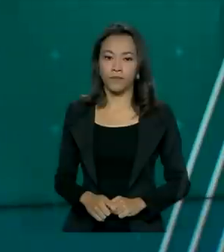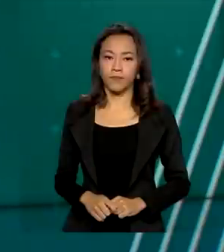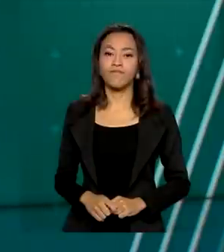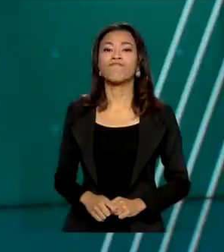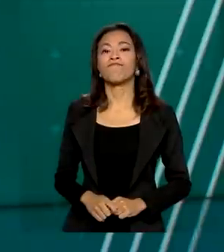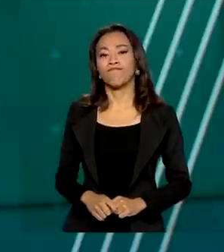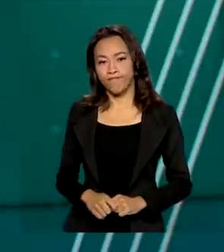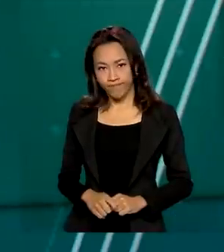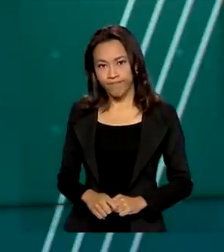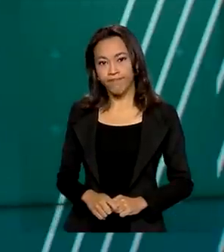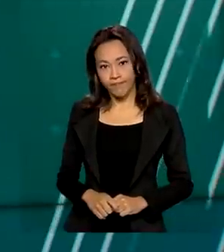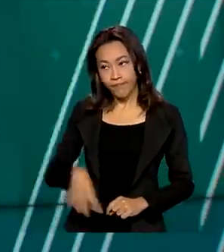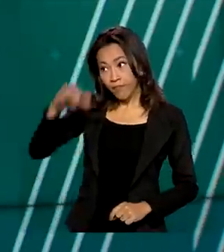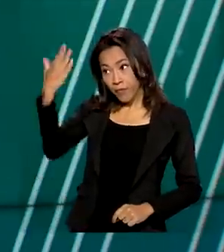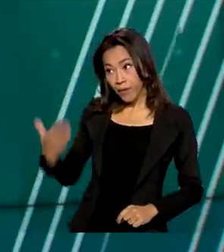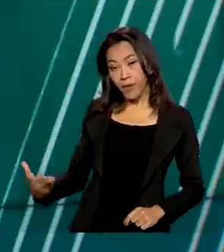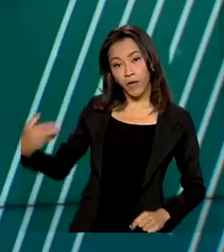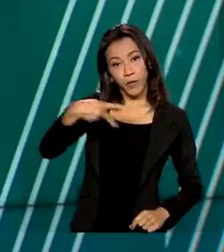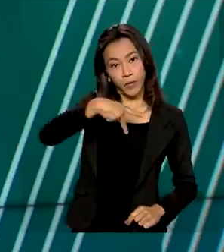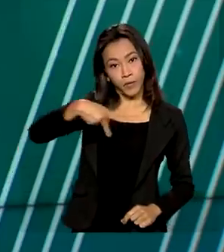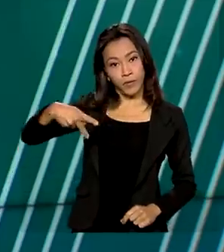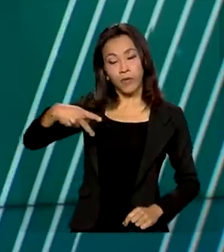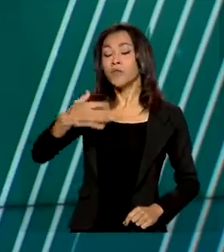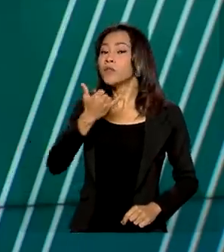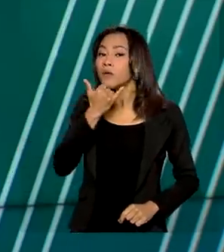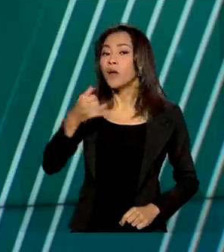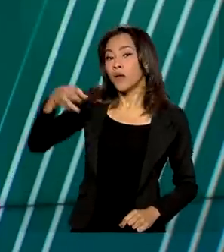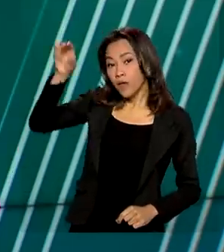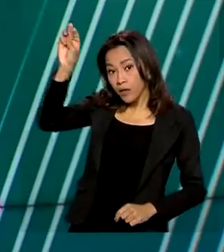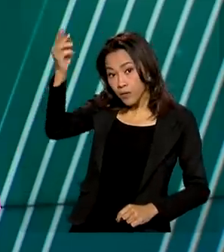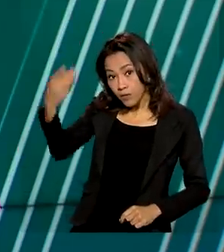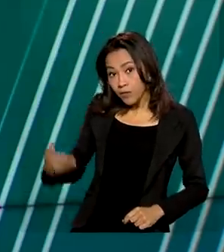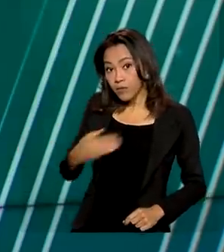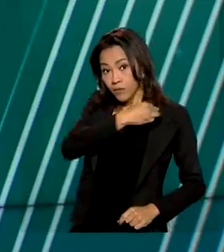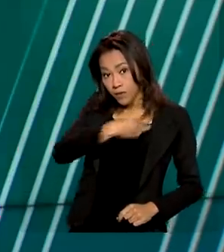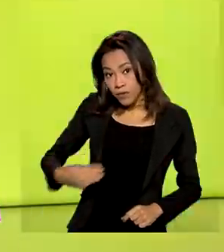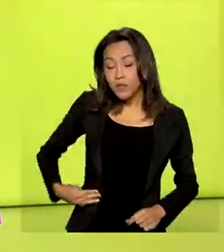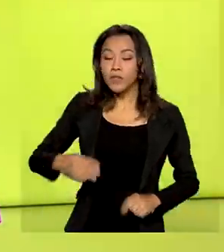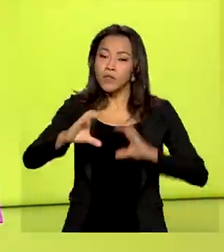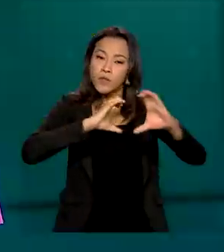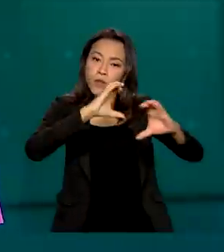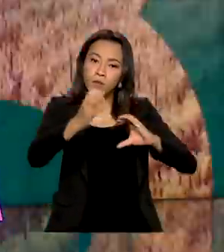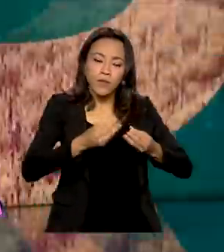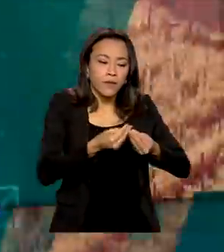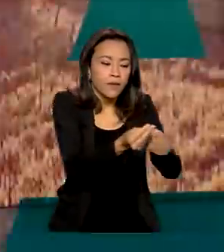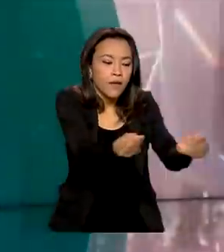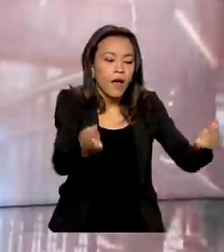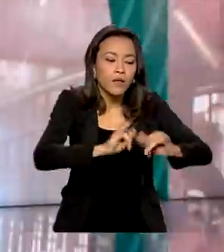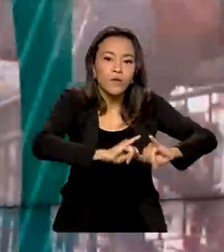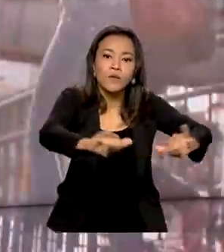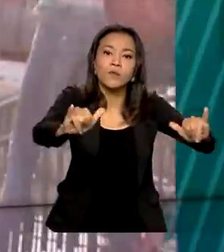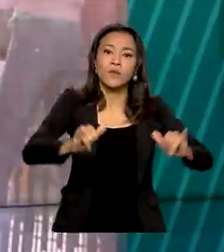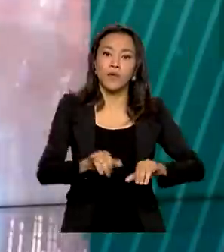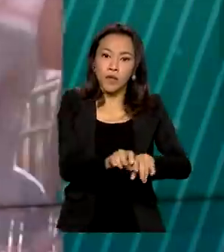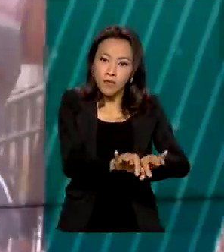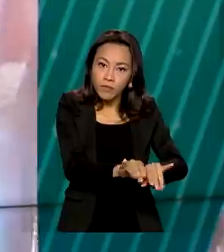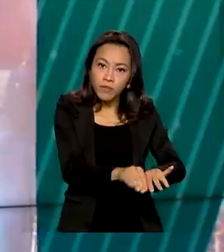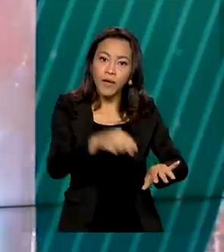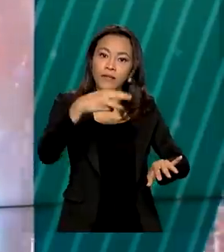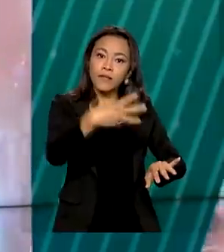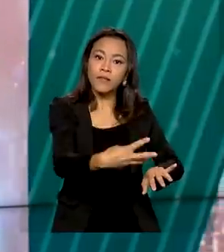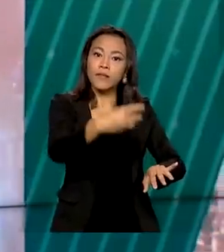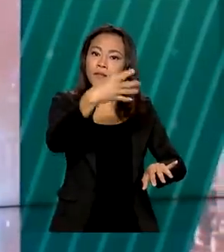E o ministro das Comunicações, Fábio Faria, anunciou a entrega de 400 computadores a 34